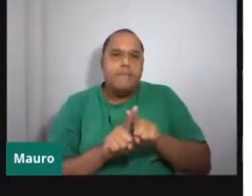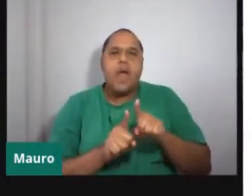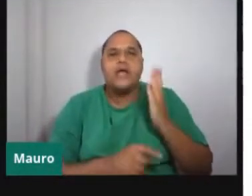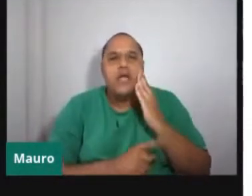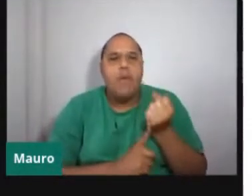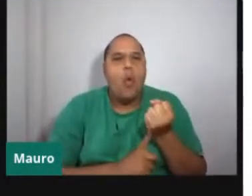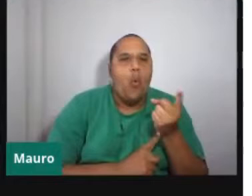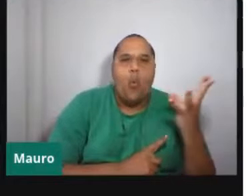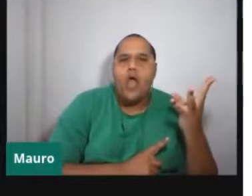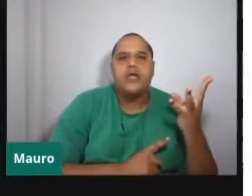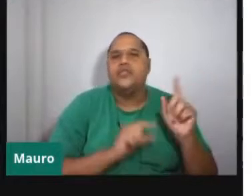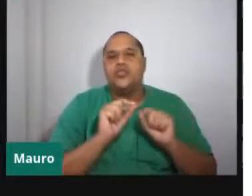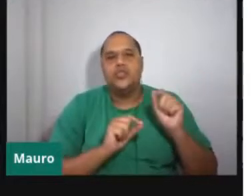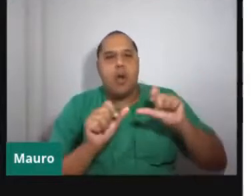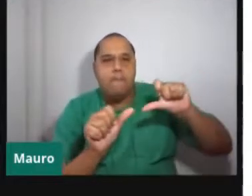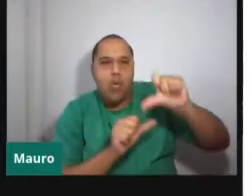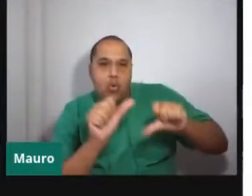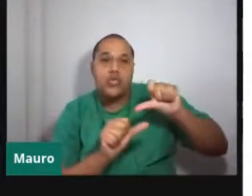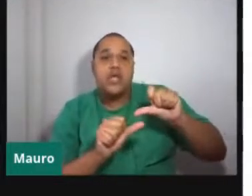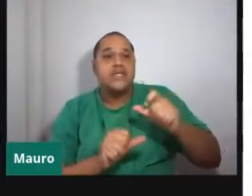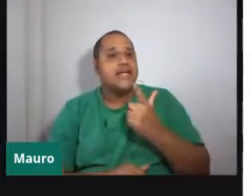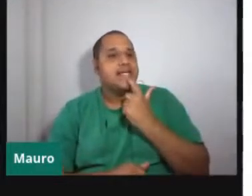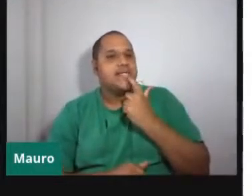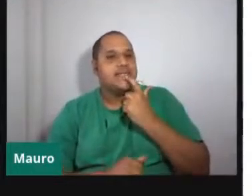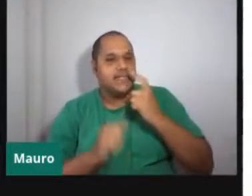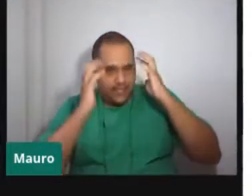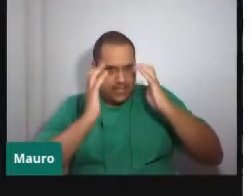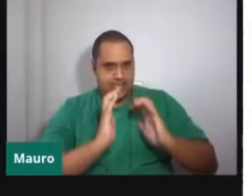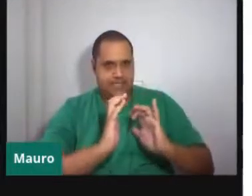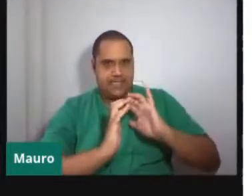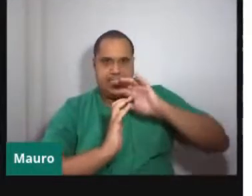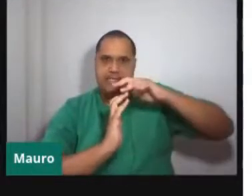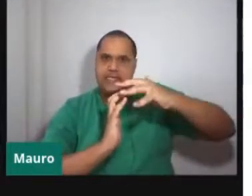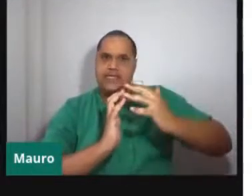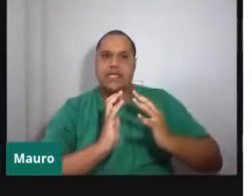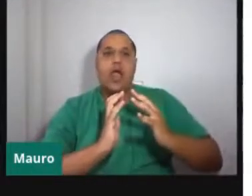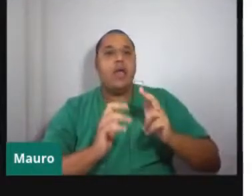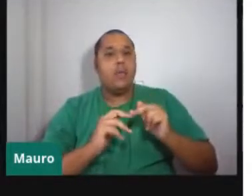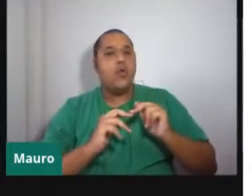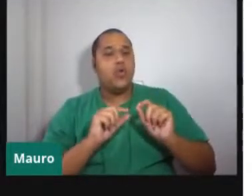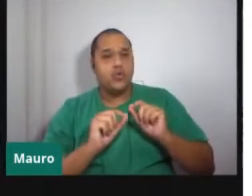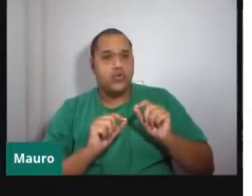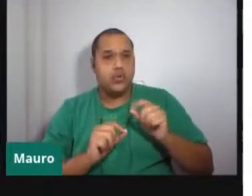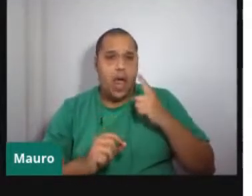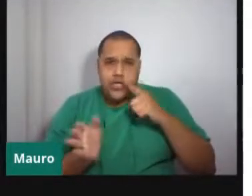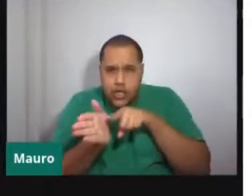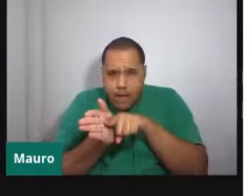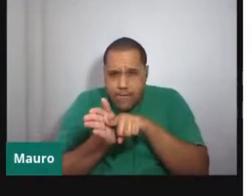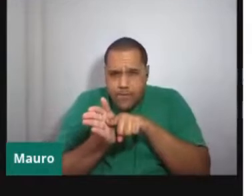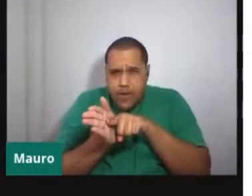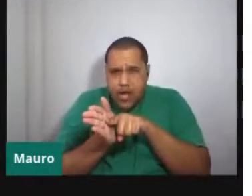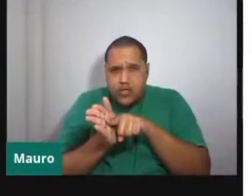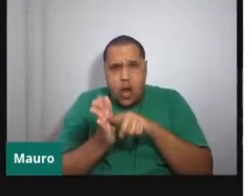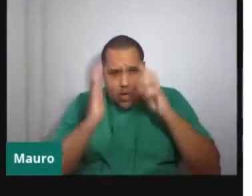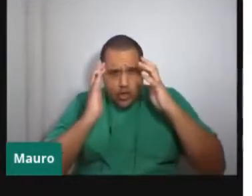nível de oxigenação sanguínea. Então, é importante deixar claro que a ressonância magnética funcional, ela não mede a atividade cerebral per